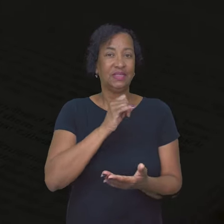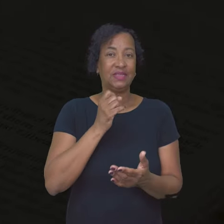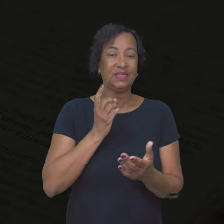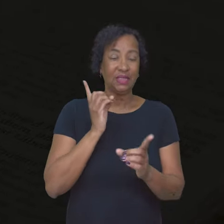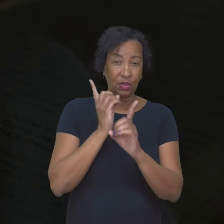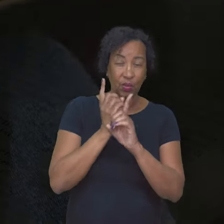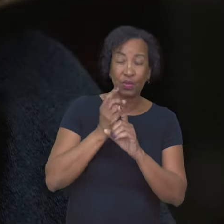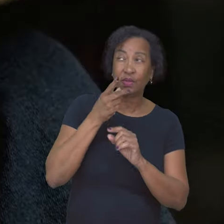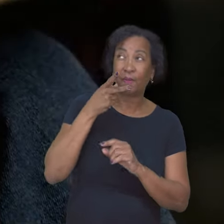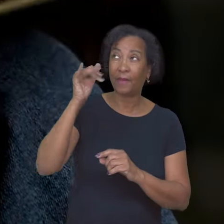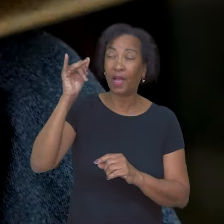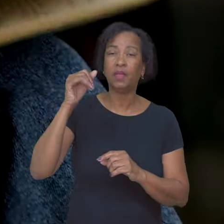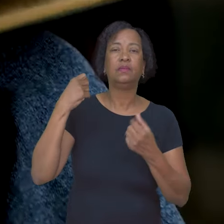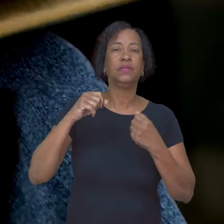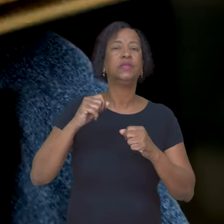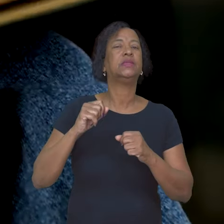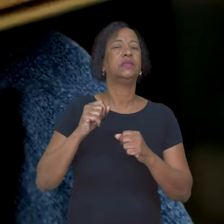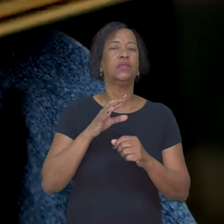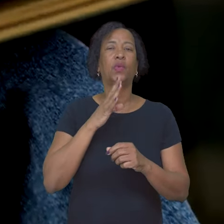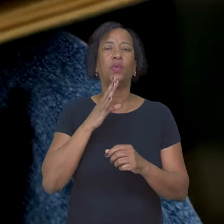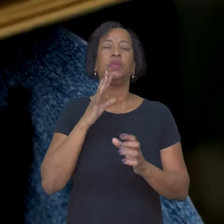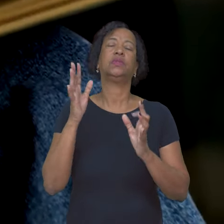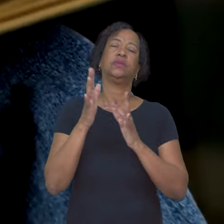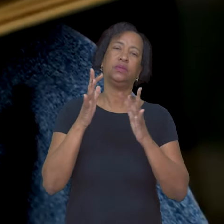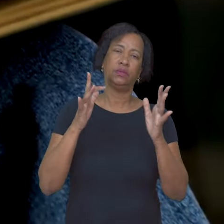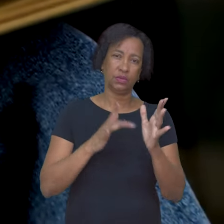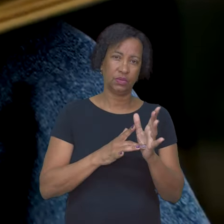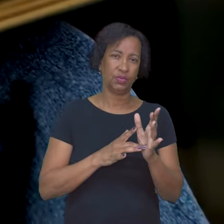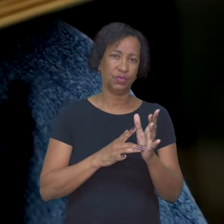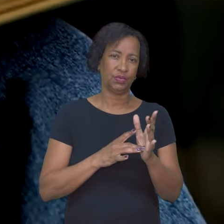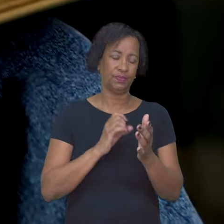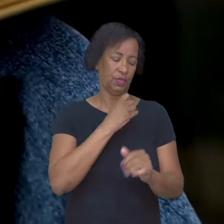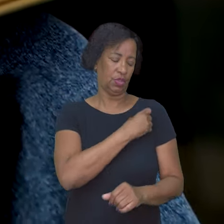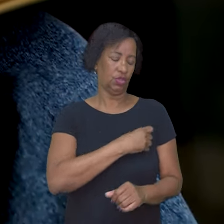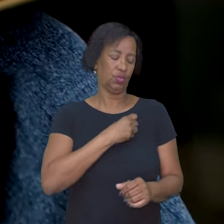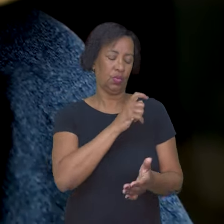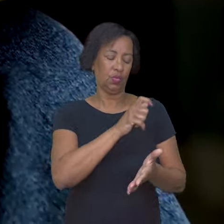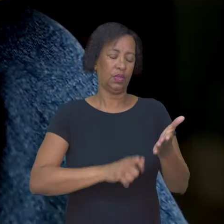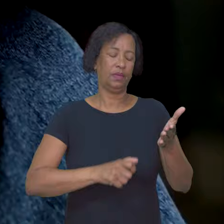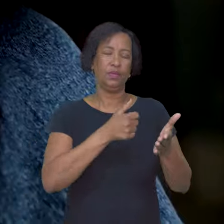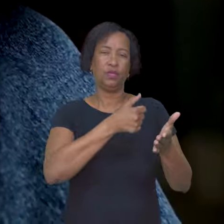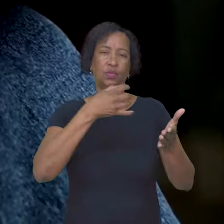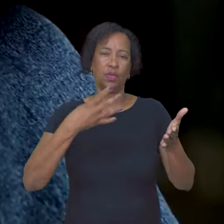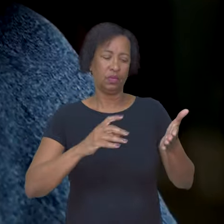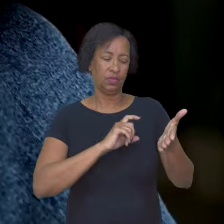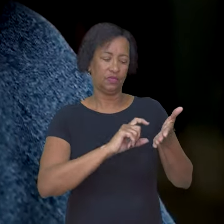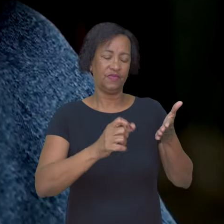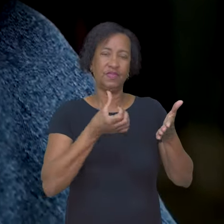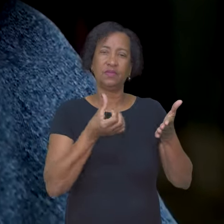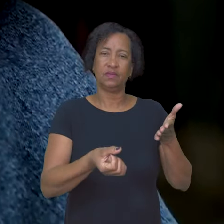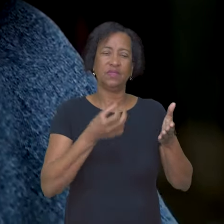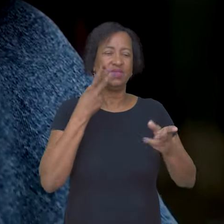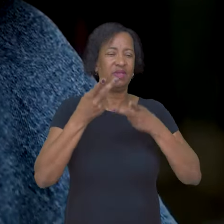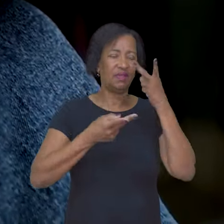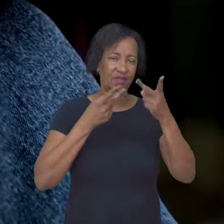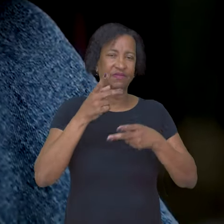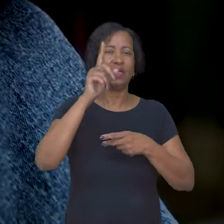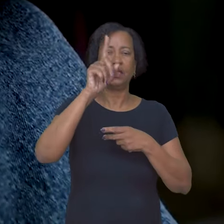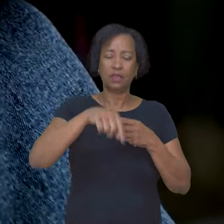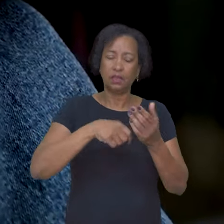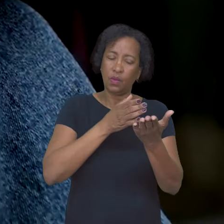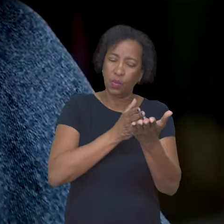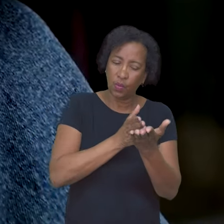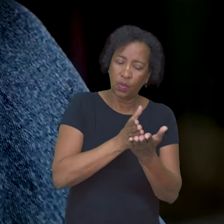mim essa é a declaração de Jesus no livro de João Capítulo 14 e Versículo 6 em que ele afirma ser o